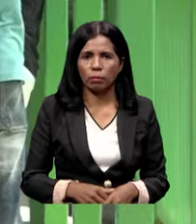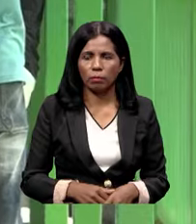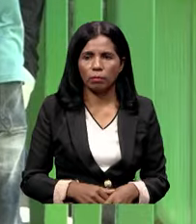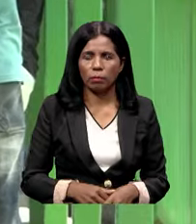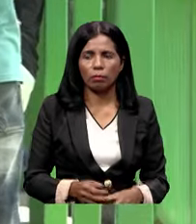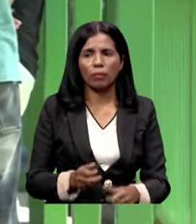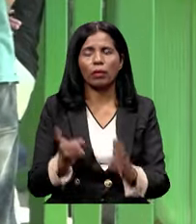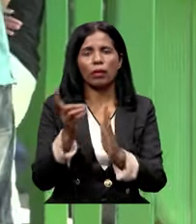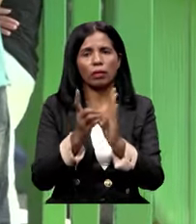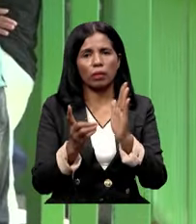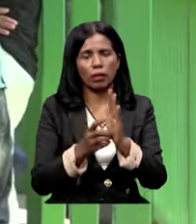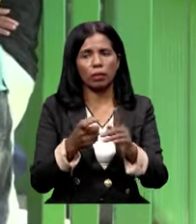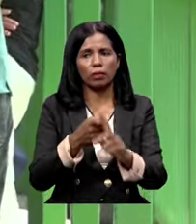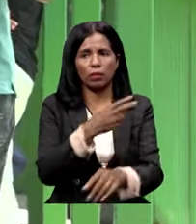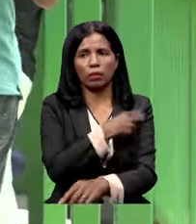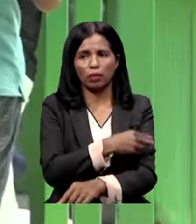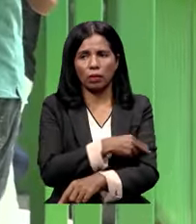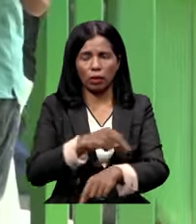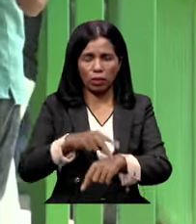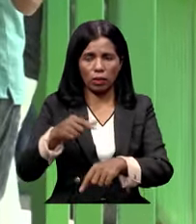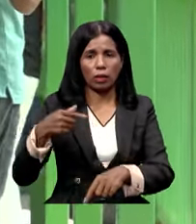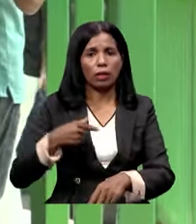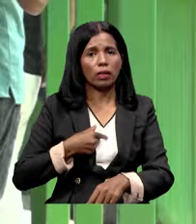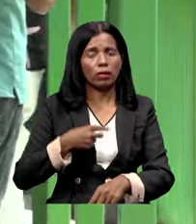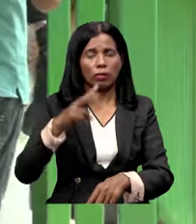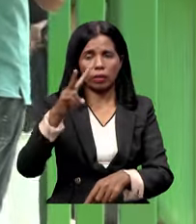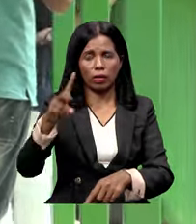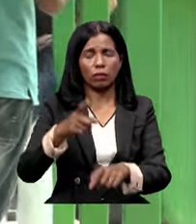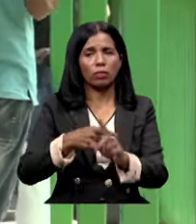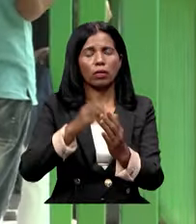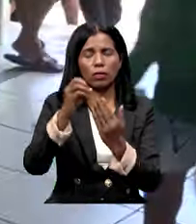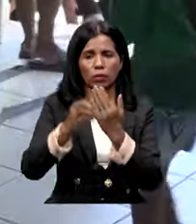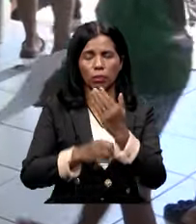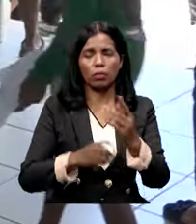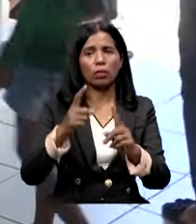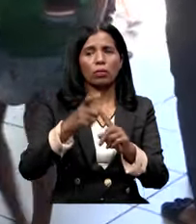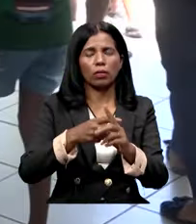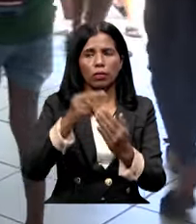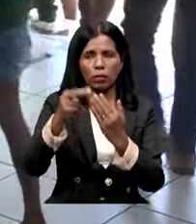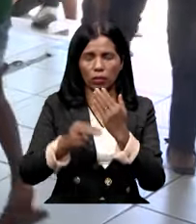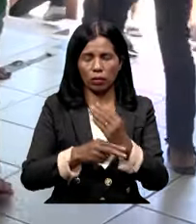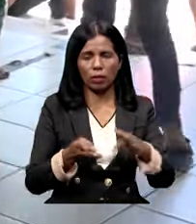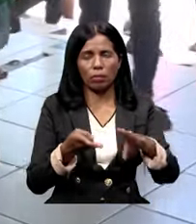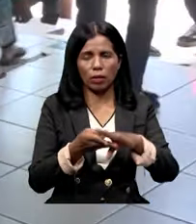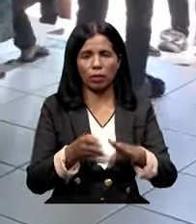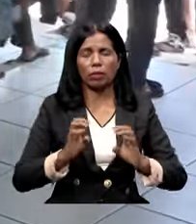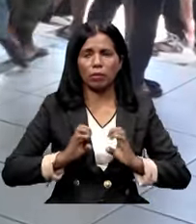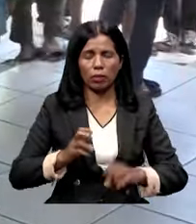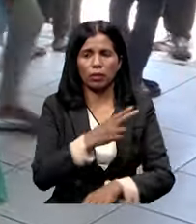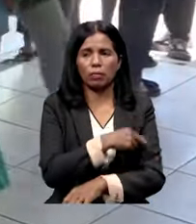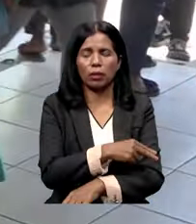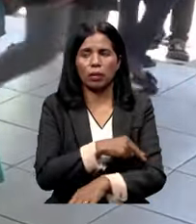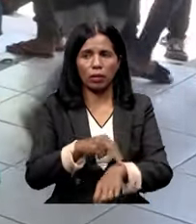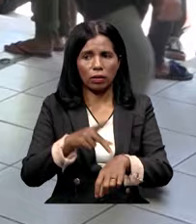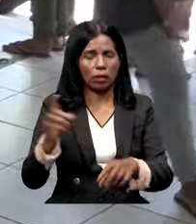Tuir dados husi Hospital Nasional Guido Valadares, husi fulang outubro to novembro tina ne, Banco Emergência Hospital Nasional la